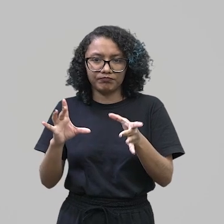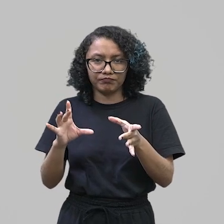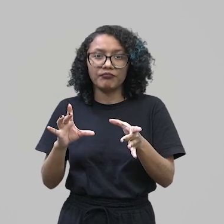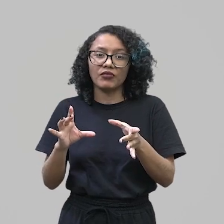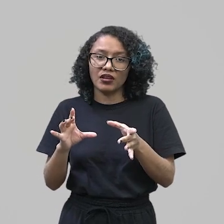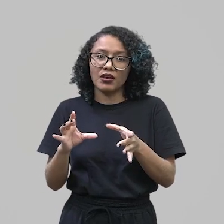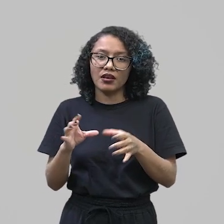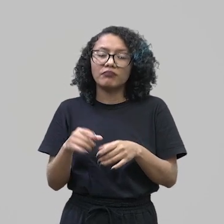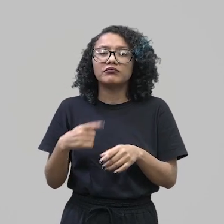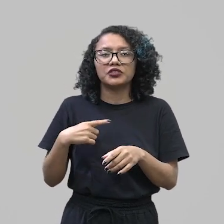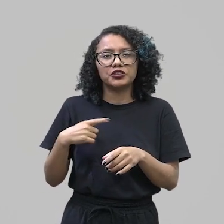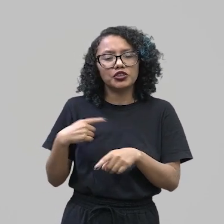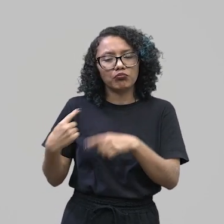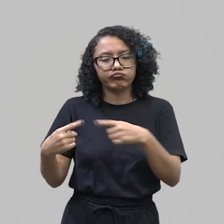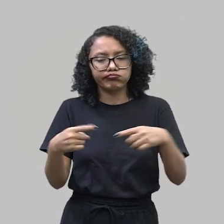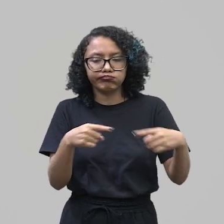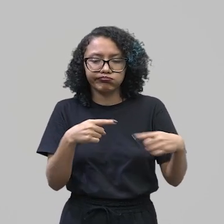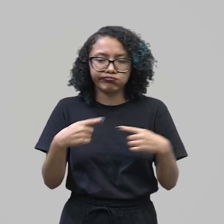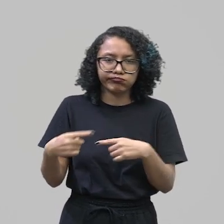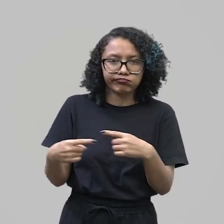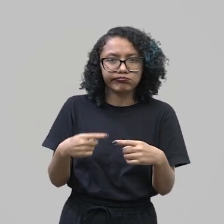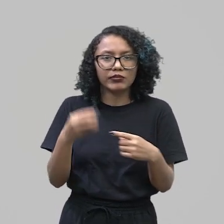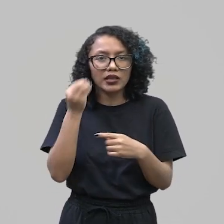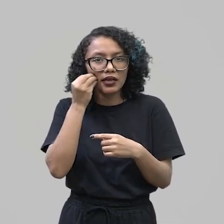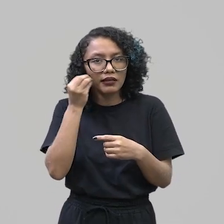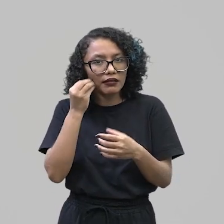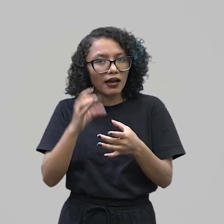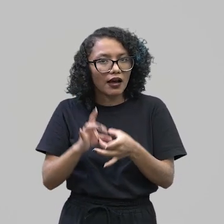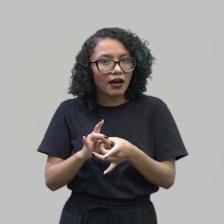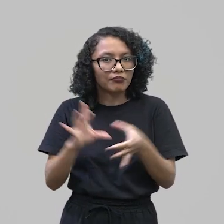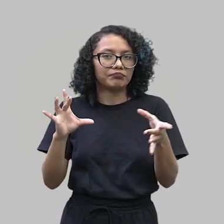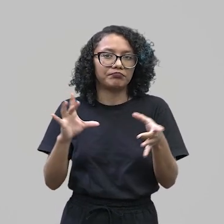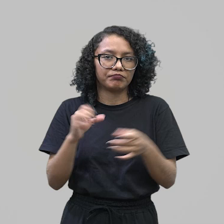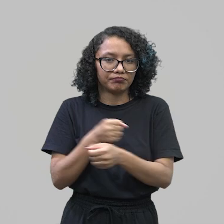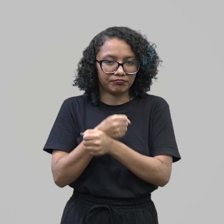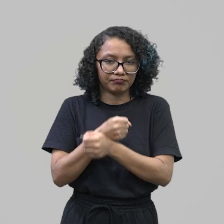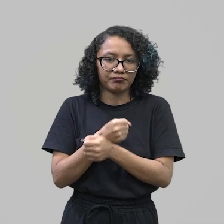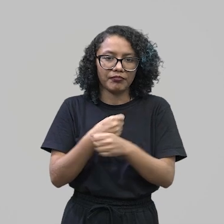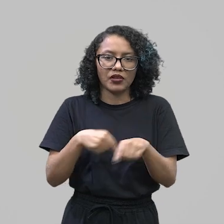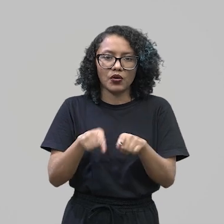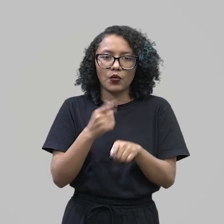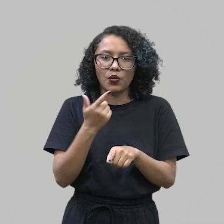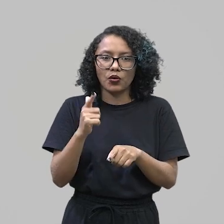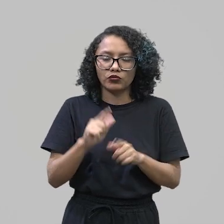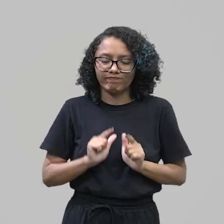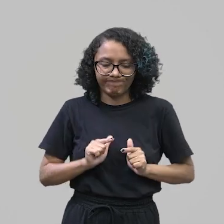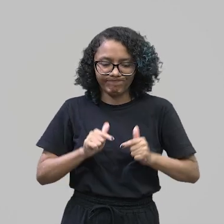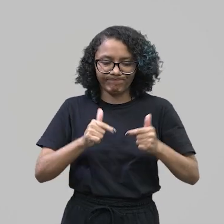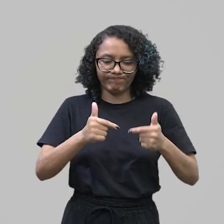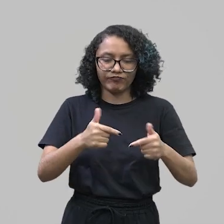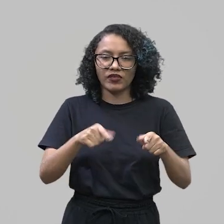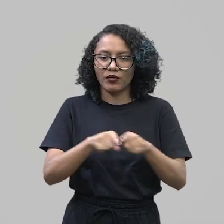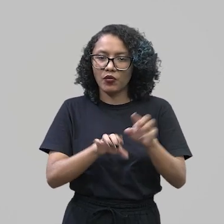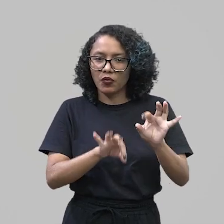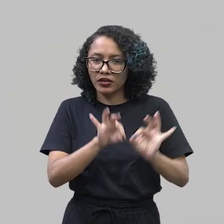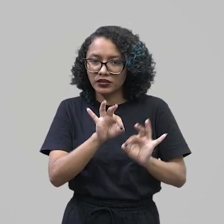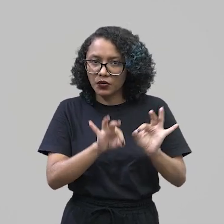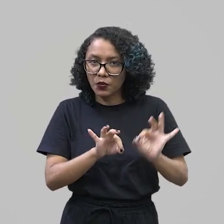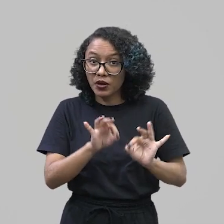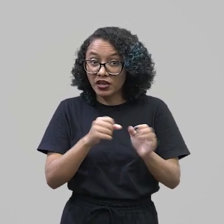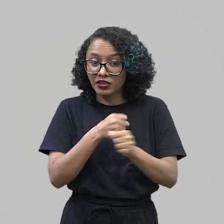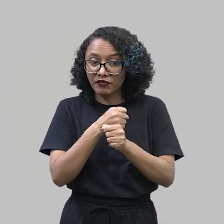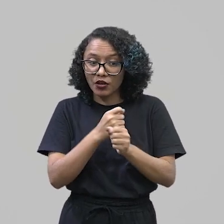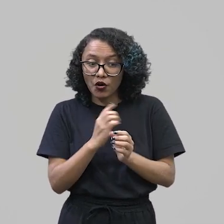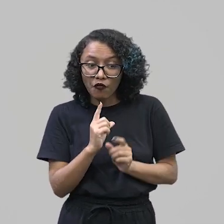essa discussão para o fim da escravização. Resistência, organização de fugas de